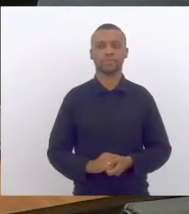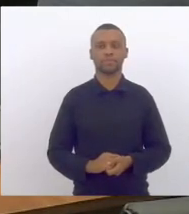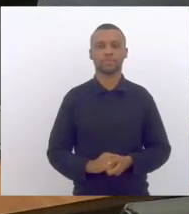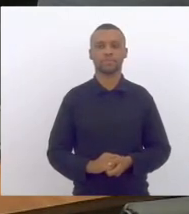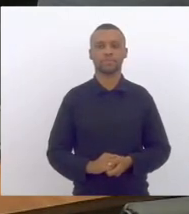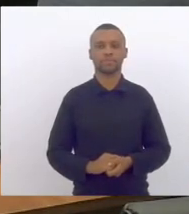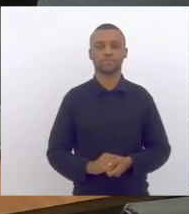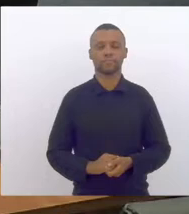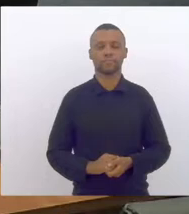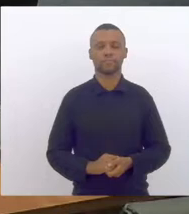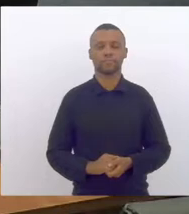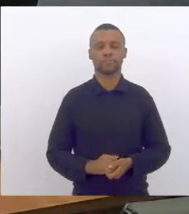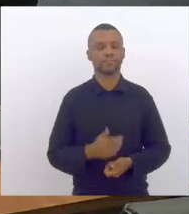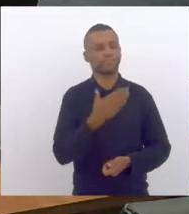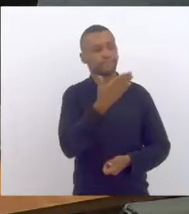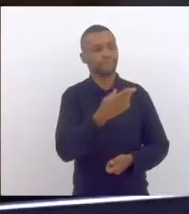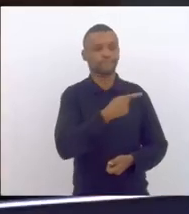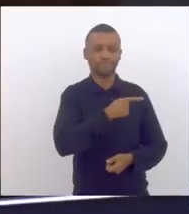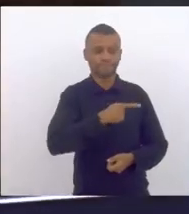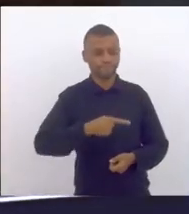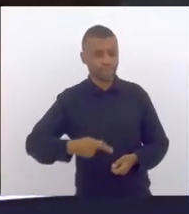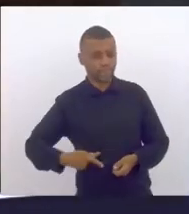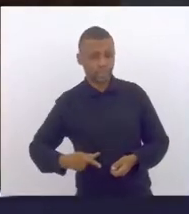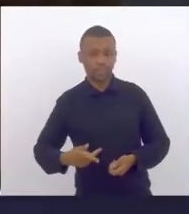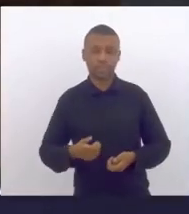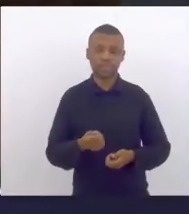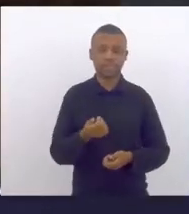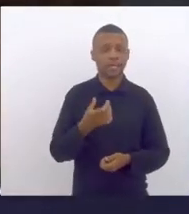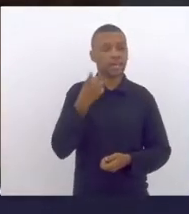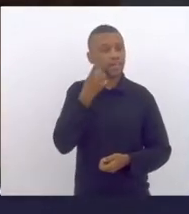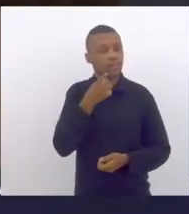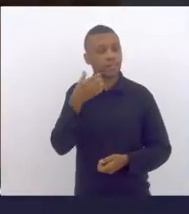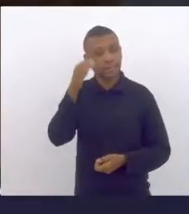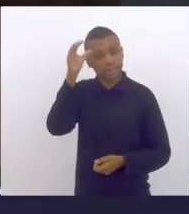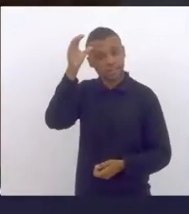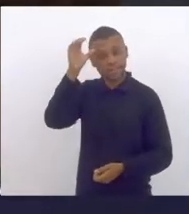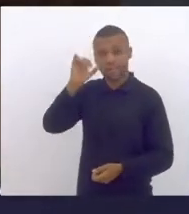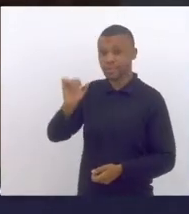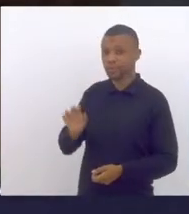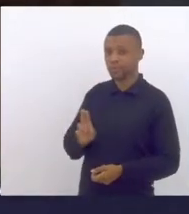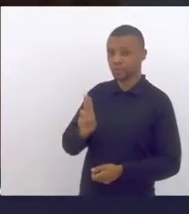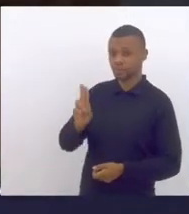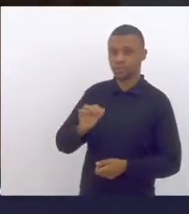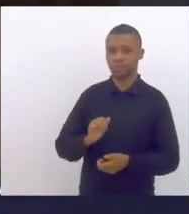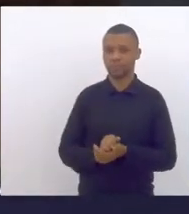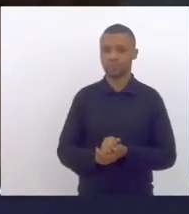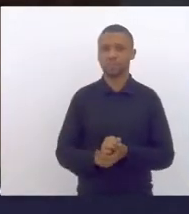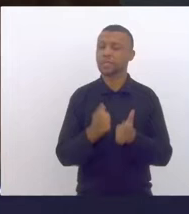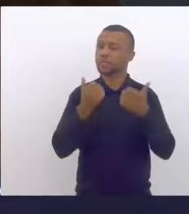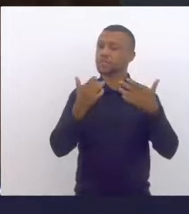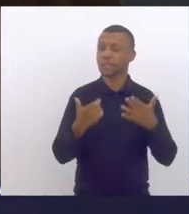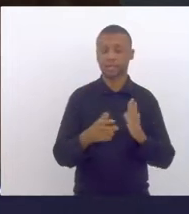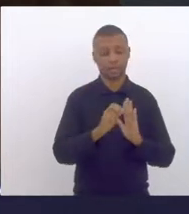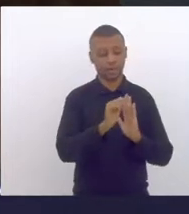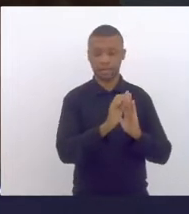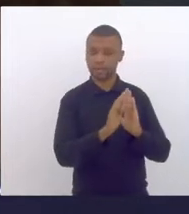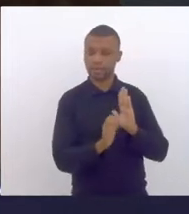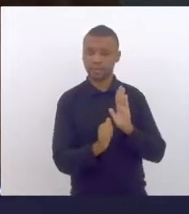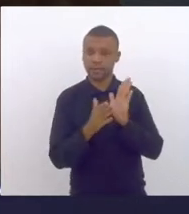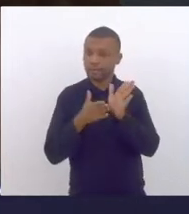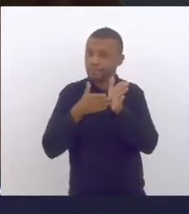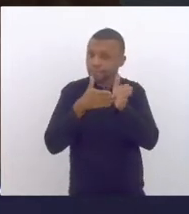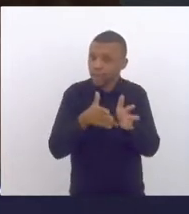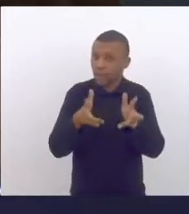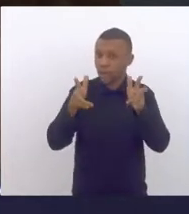senhora Presidente deputada tia Ju a ata reflete com exatidão o